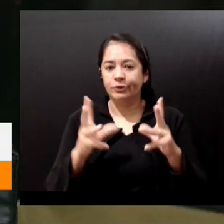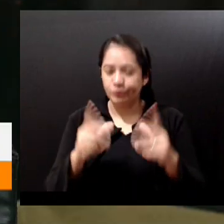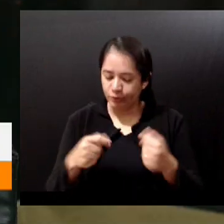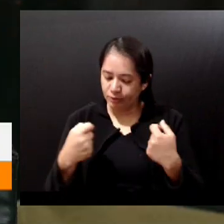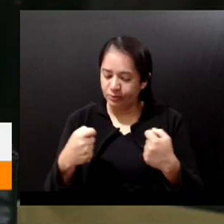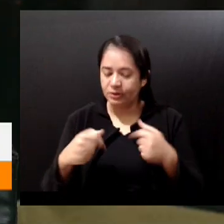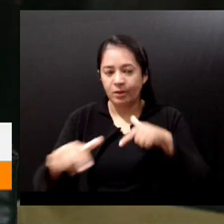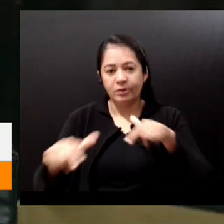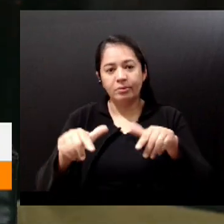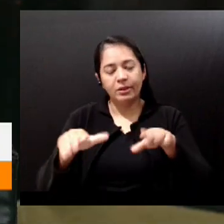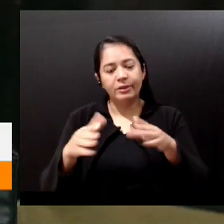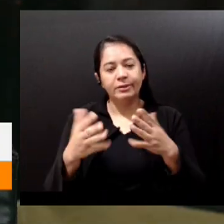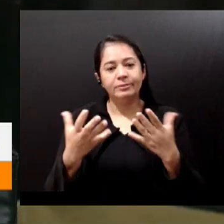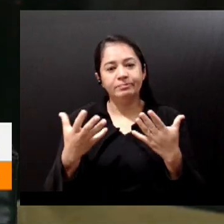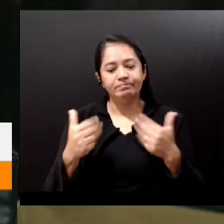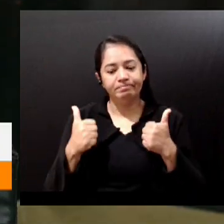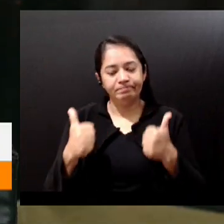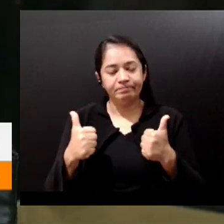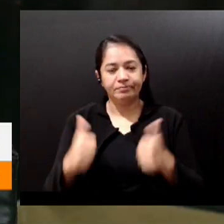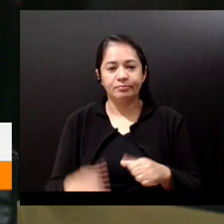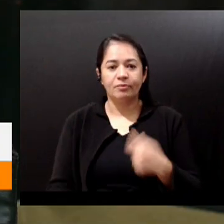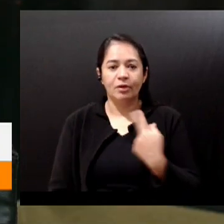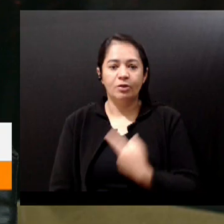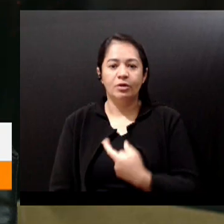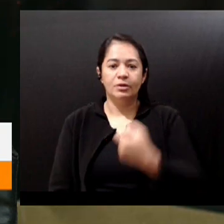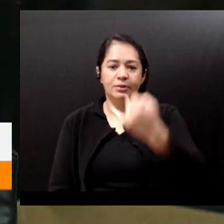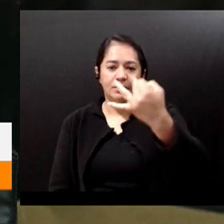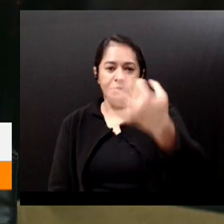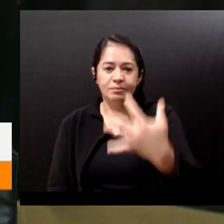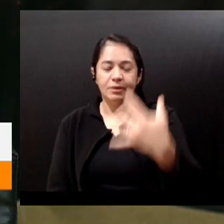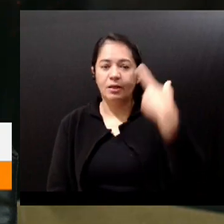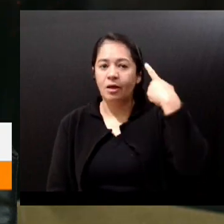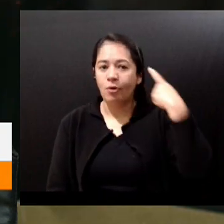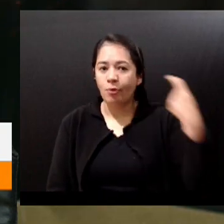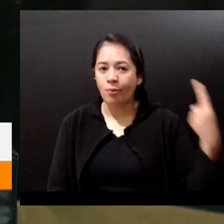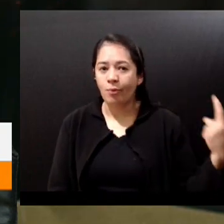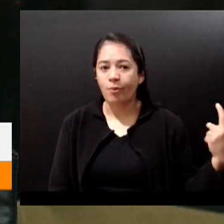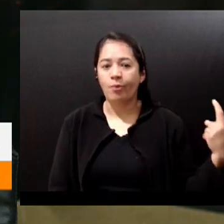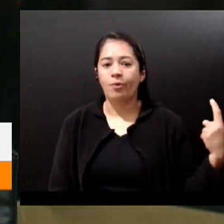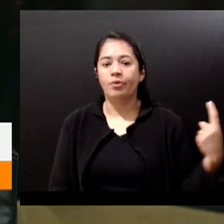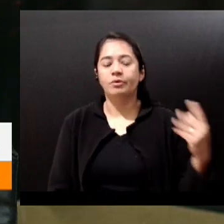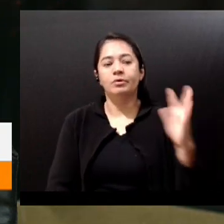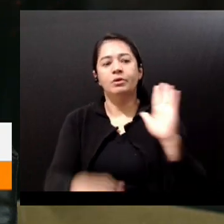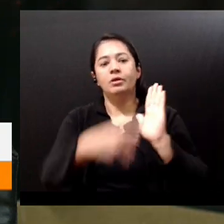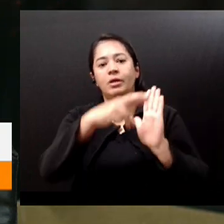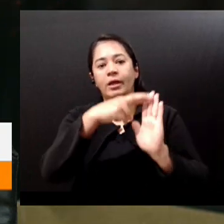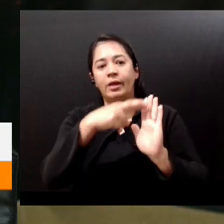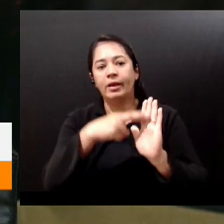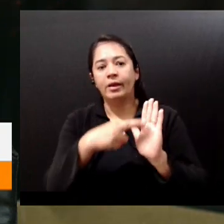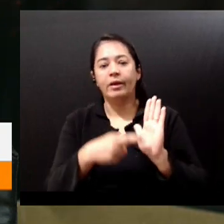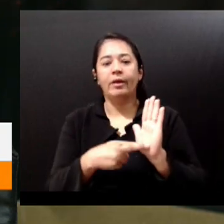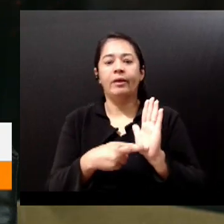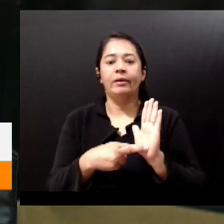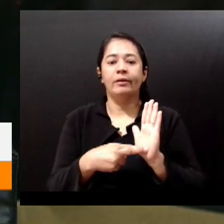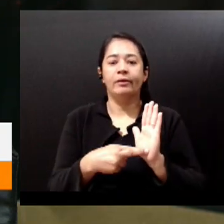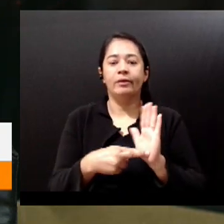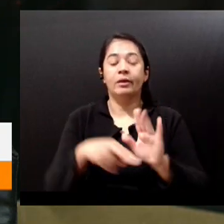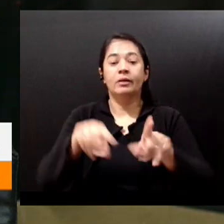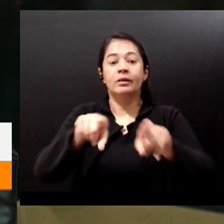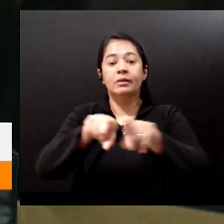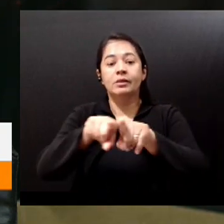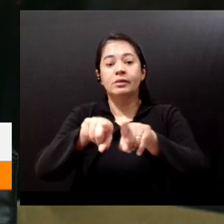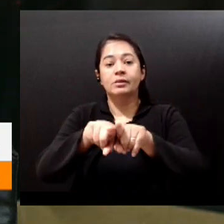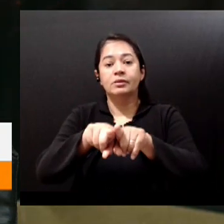gente fala, já que estamos falando dessa questão de som, de regras de etiqueta e também o que o